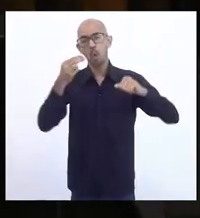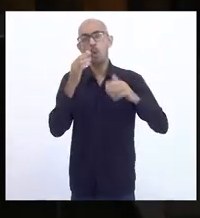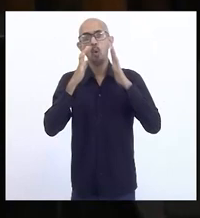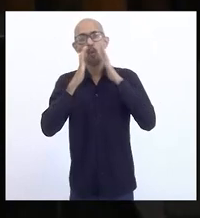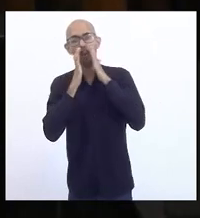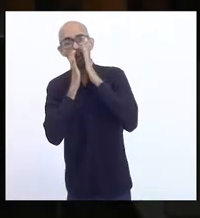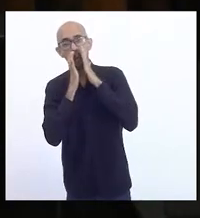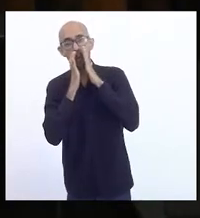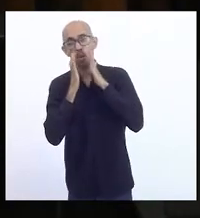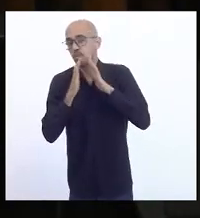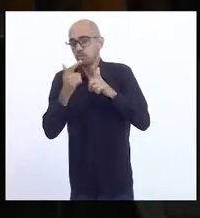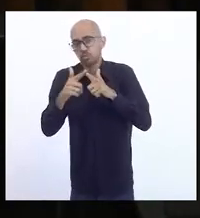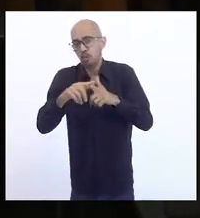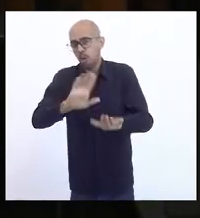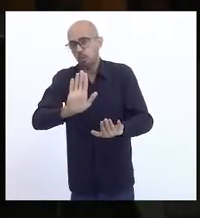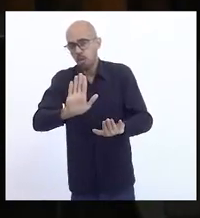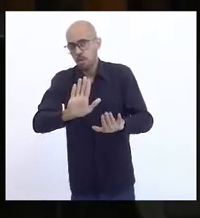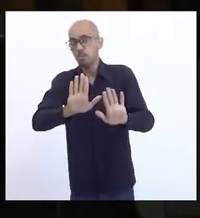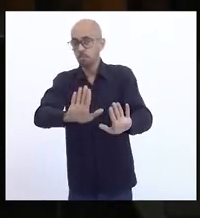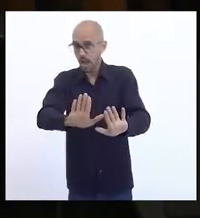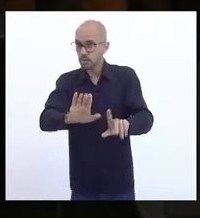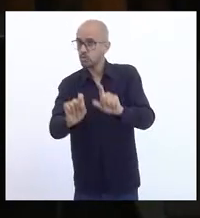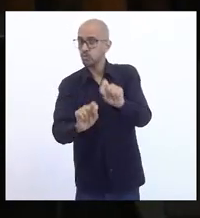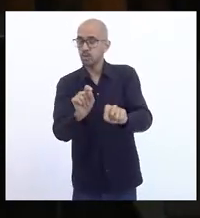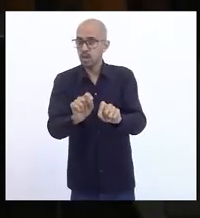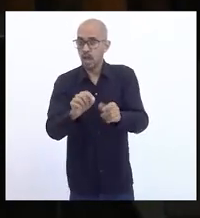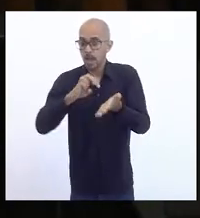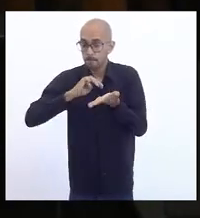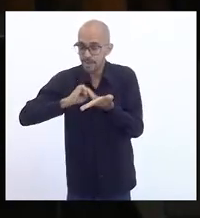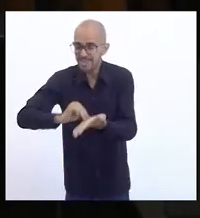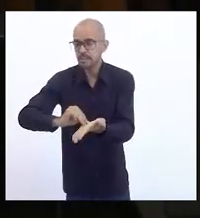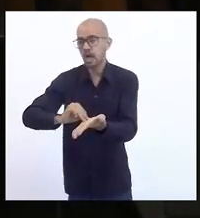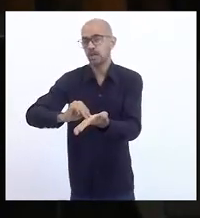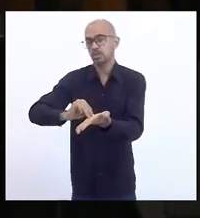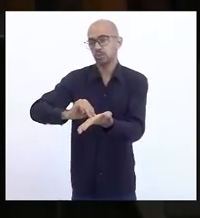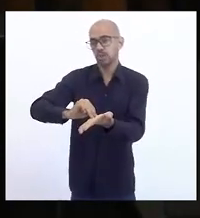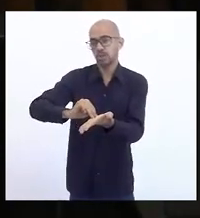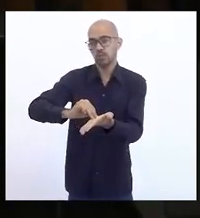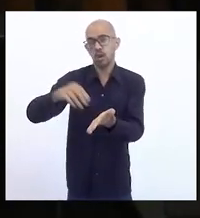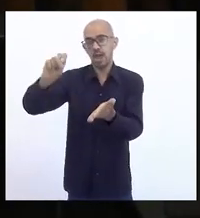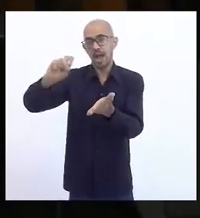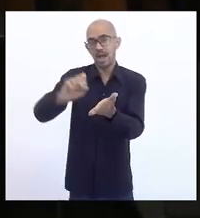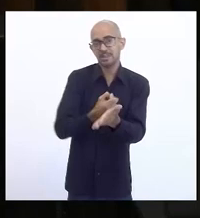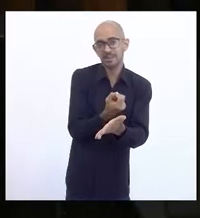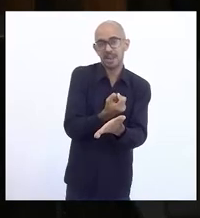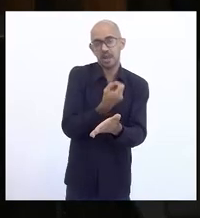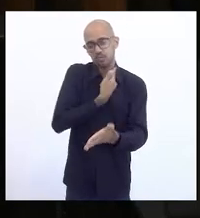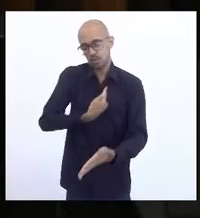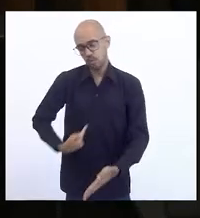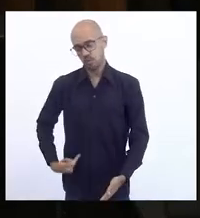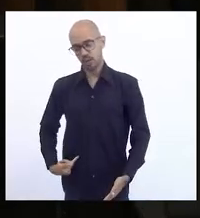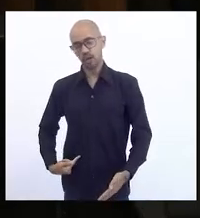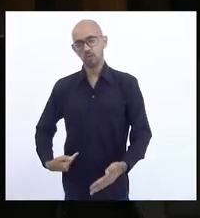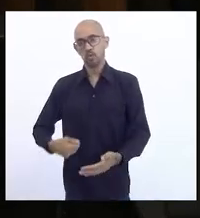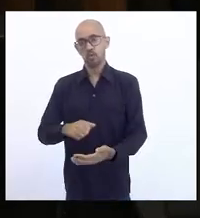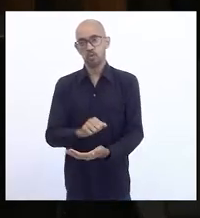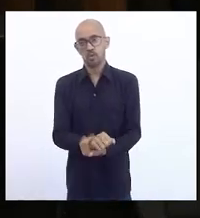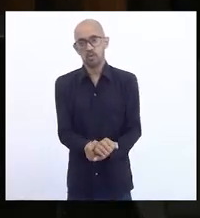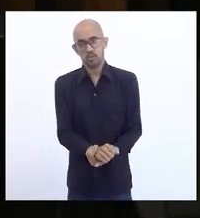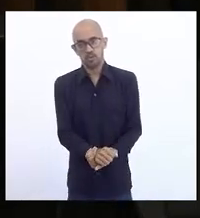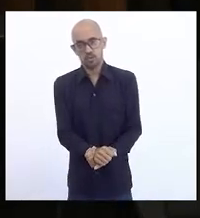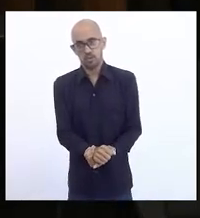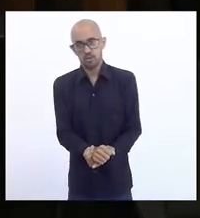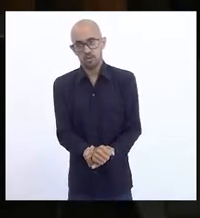acho que essa mensagem veio assinada pelo governador. E o